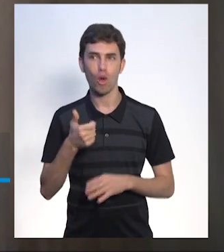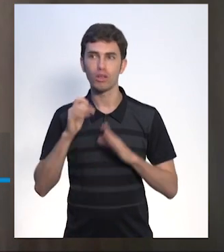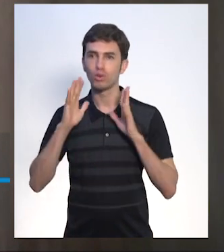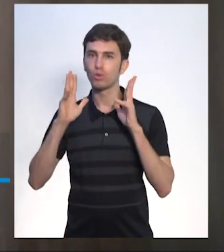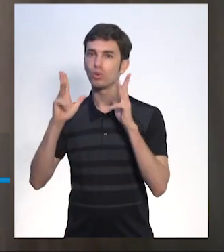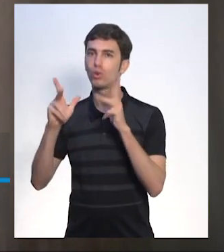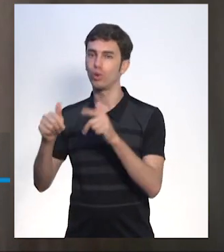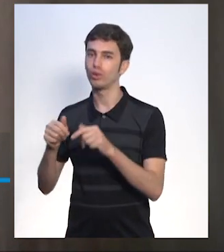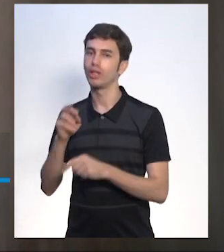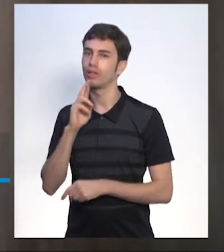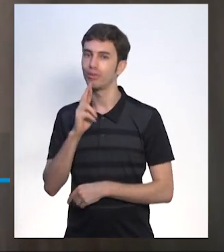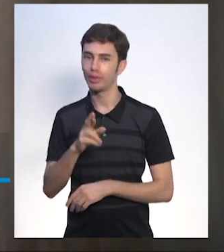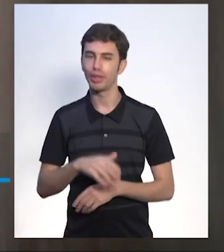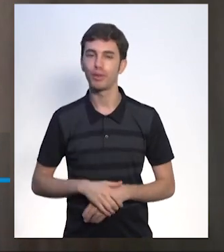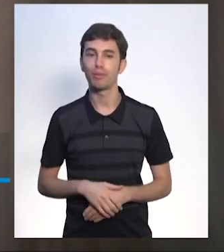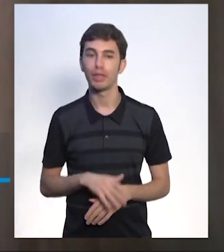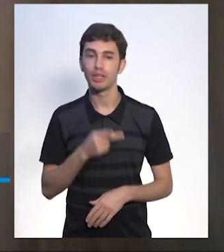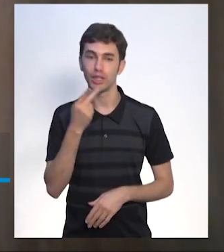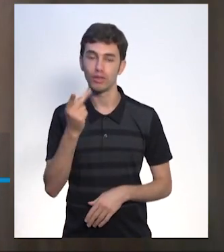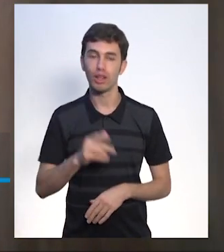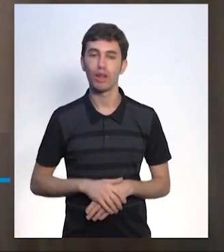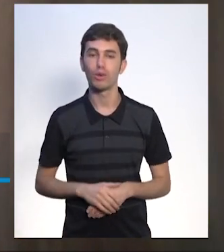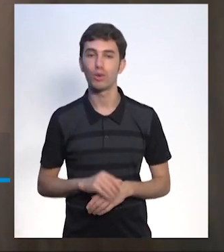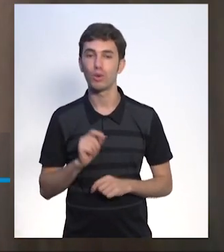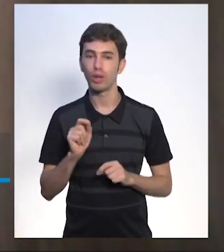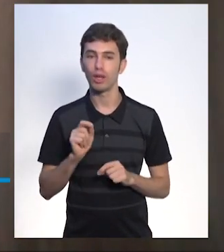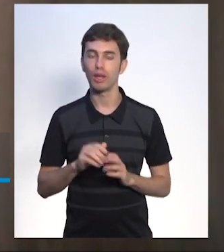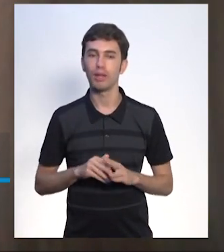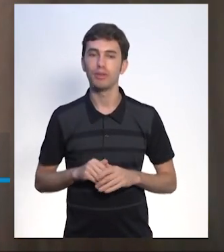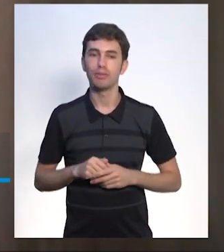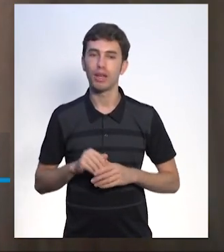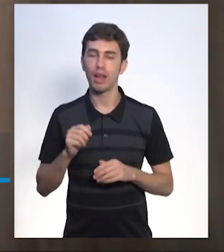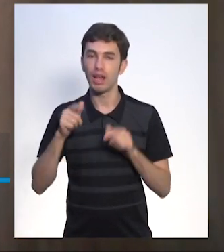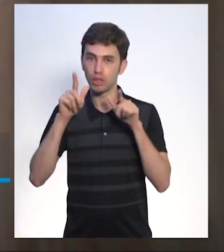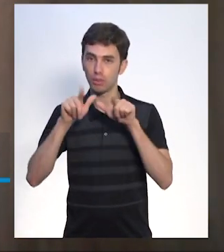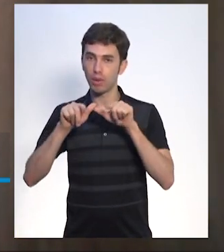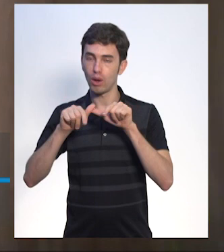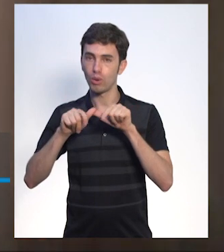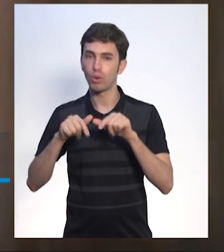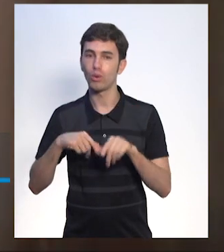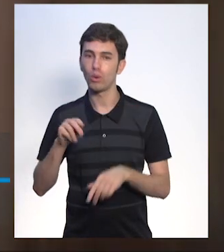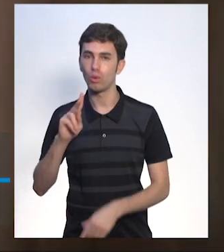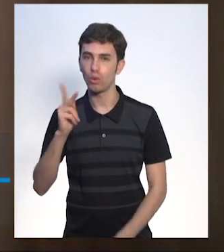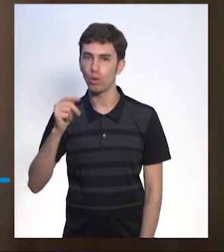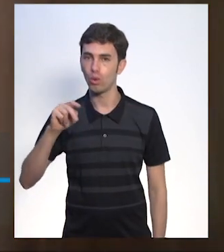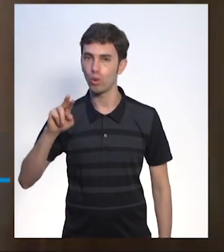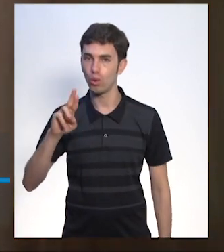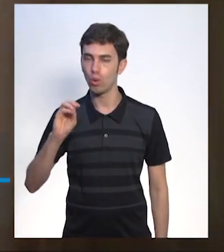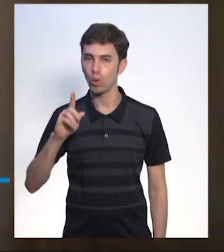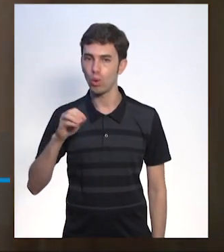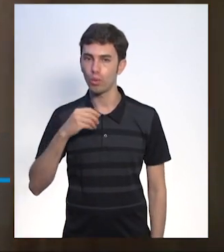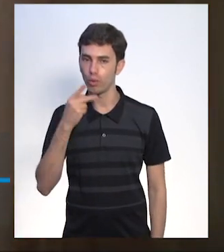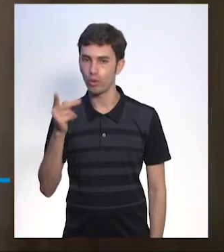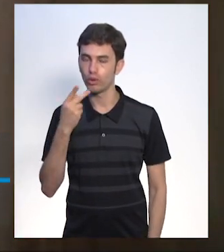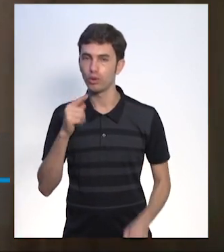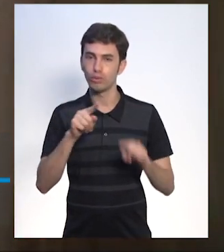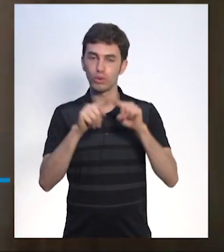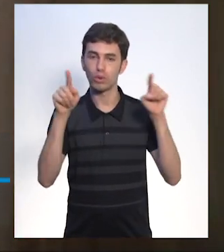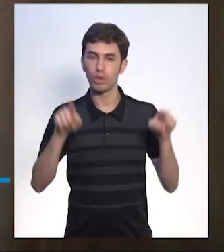Ai, tá que bom? legal. Mas, ó, os alunos da Escola Brizola, lá de Bauru, do professor Hugo, Aham.